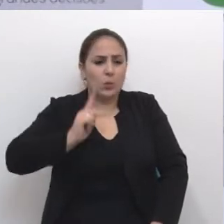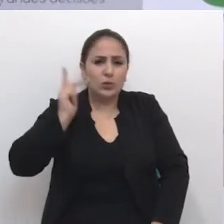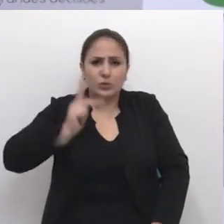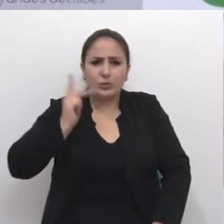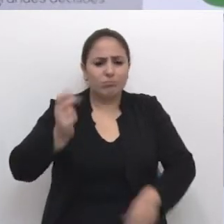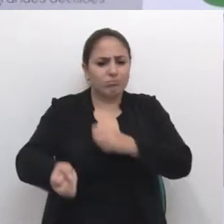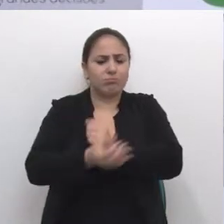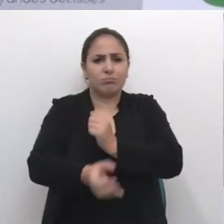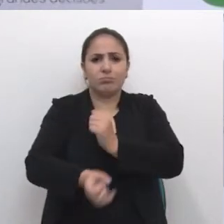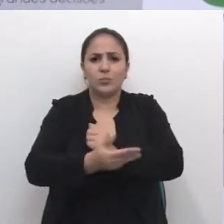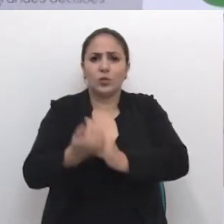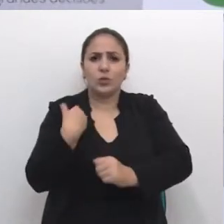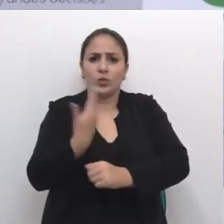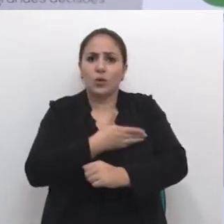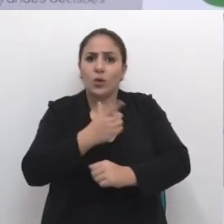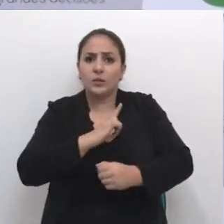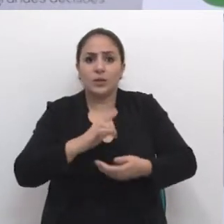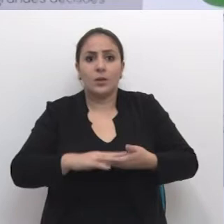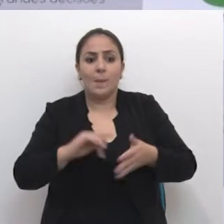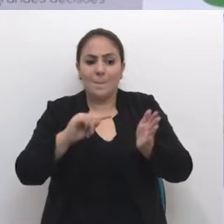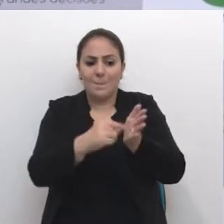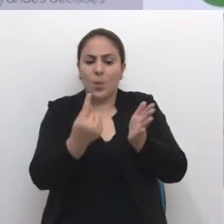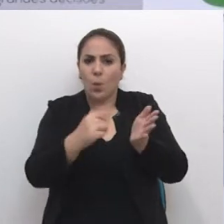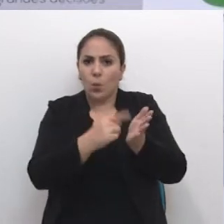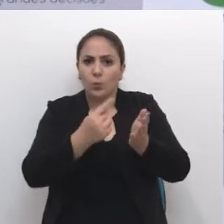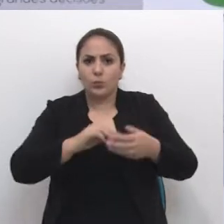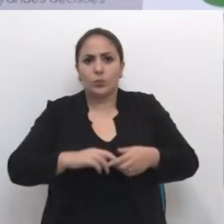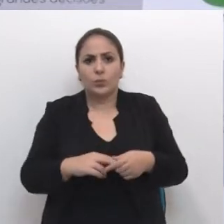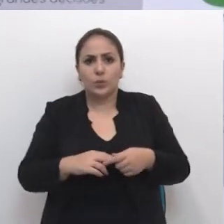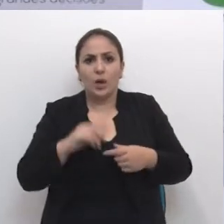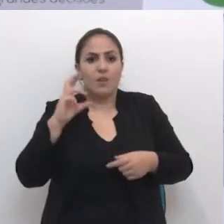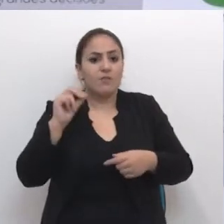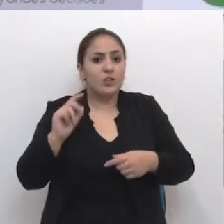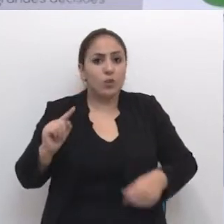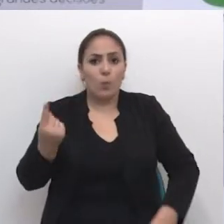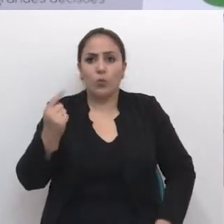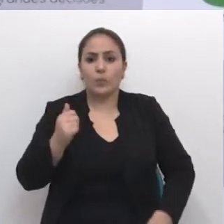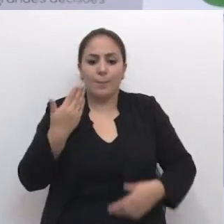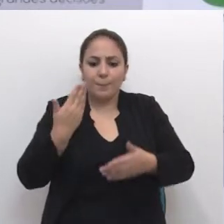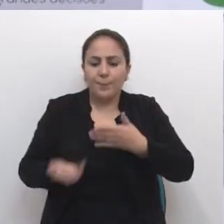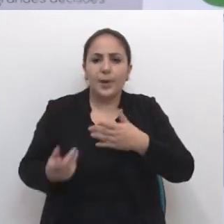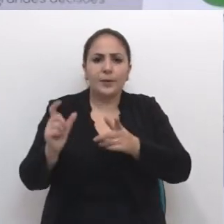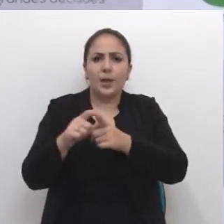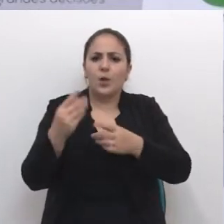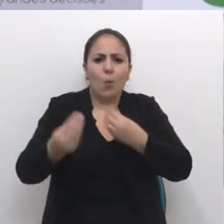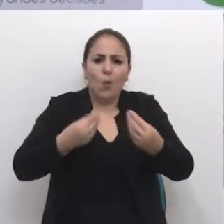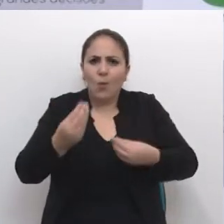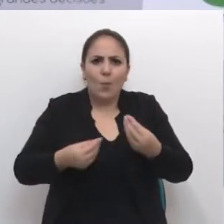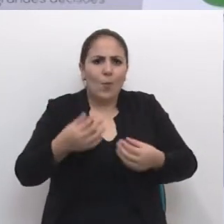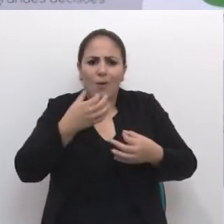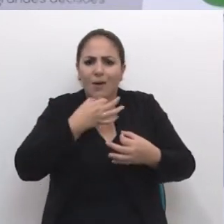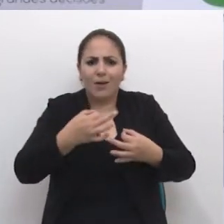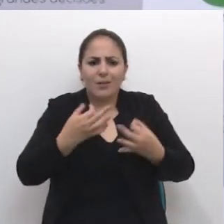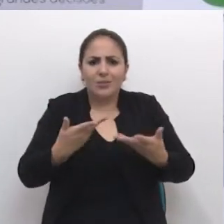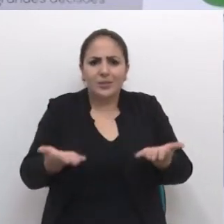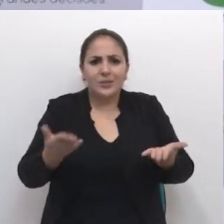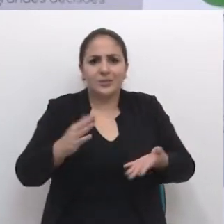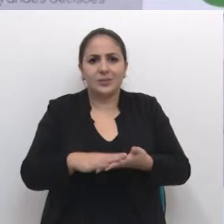politicagem corrupta que nós temos. Pontos, 20 pontos, tu perde a carteira. Onde é que já se viu um absurdo